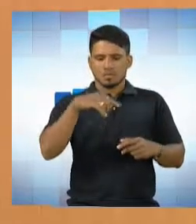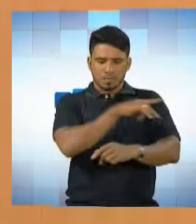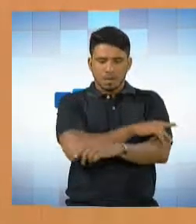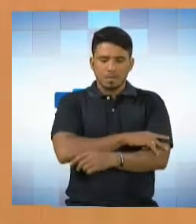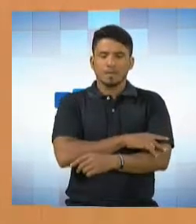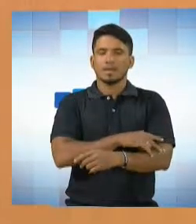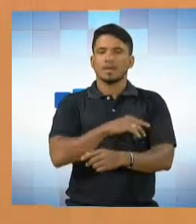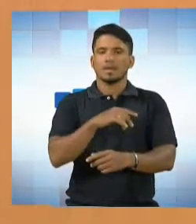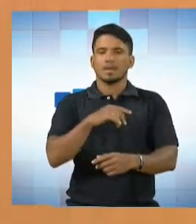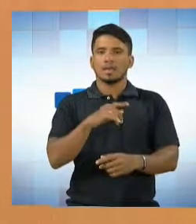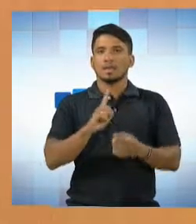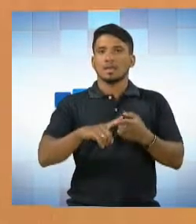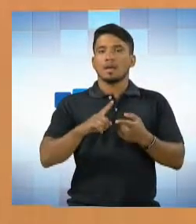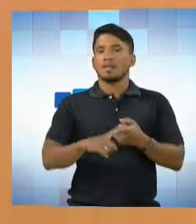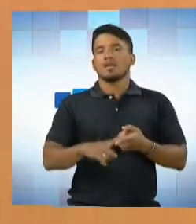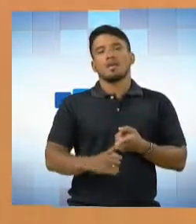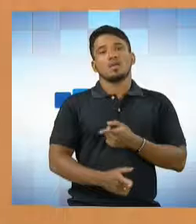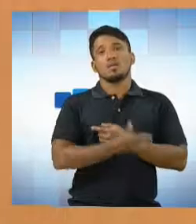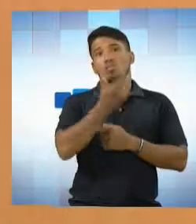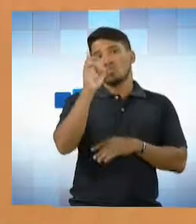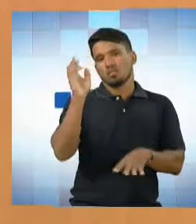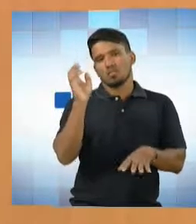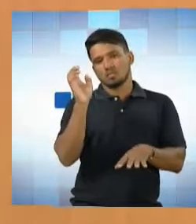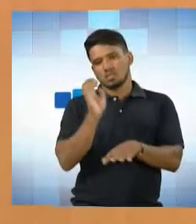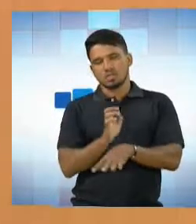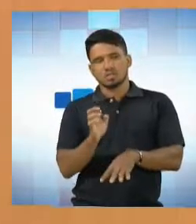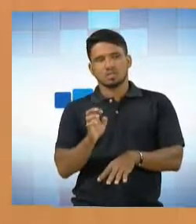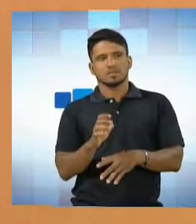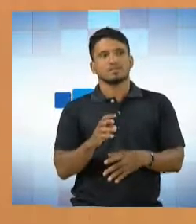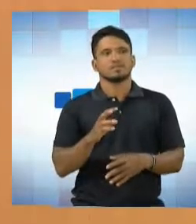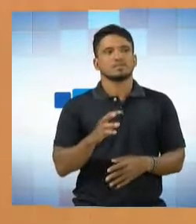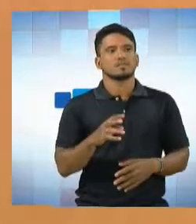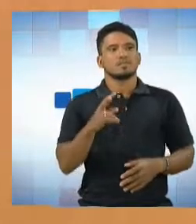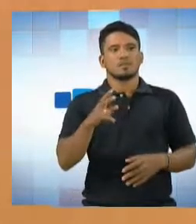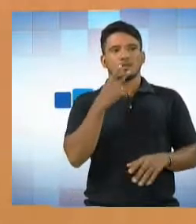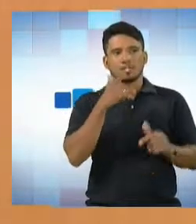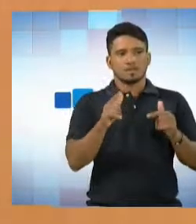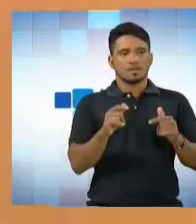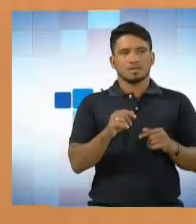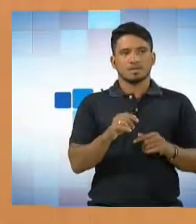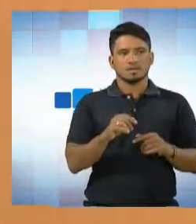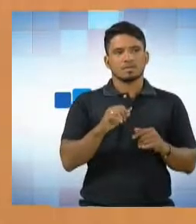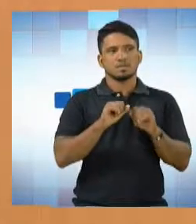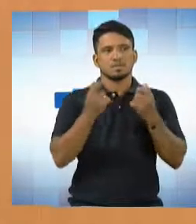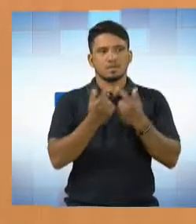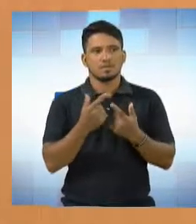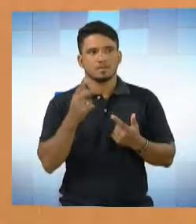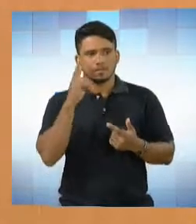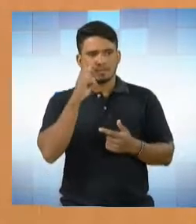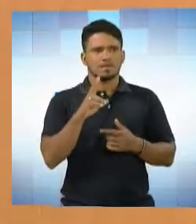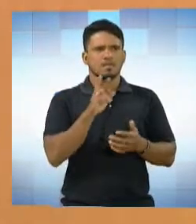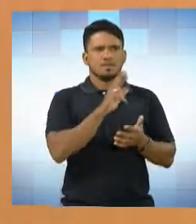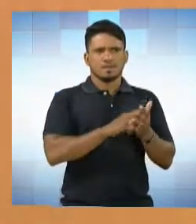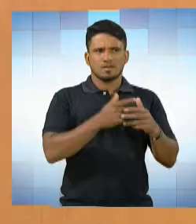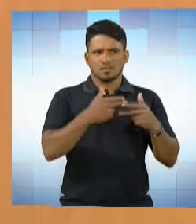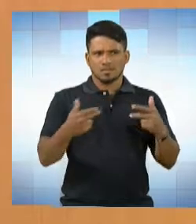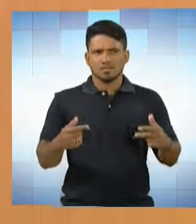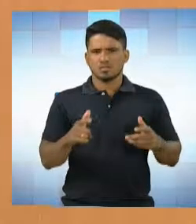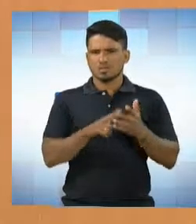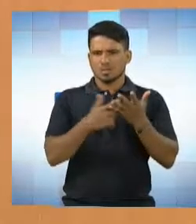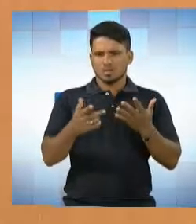perto. Aí quando você fala que está assessorando lá na Assembleia, você vê os deputados falando, tem muita coisa para